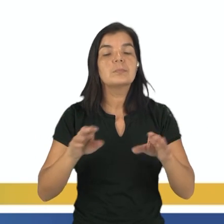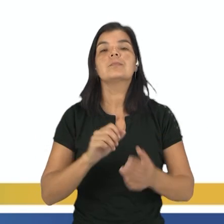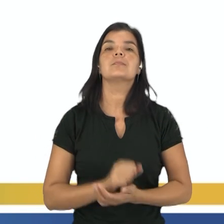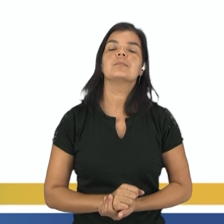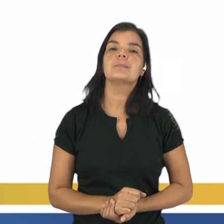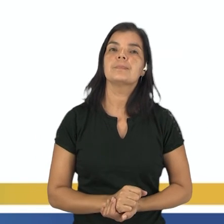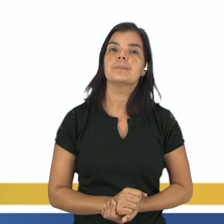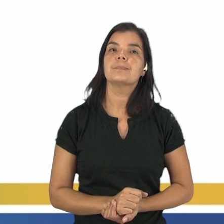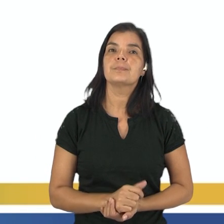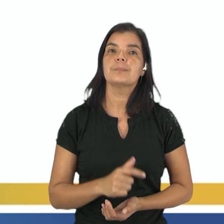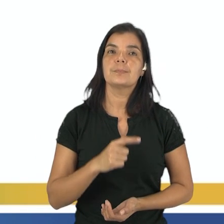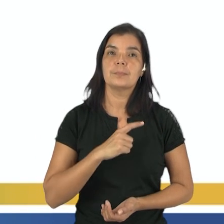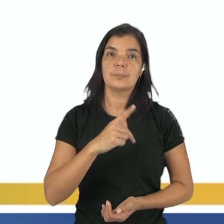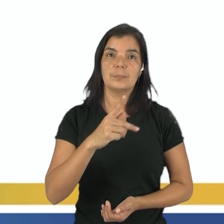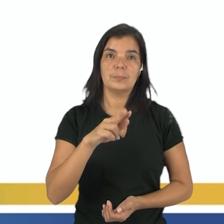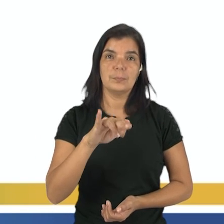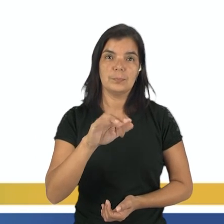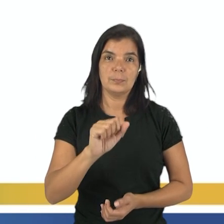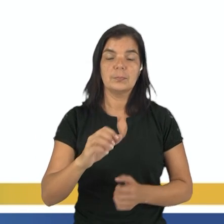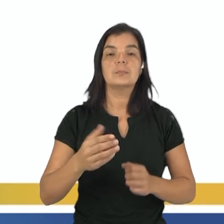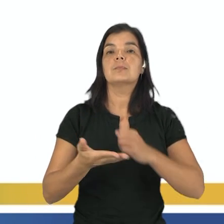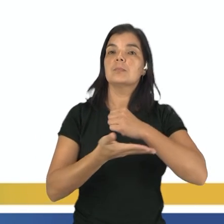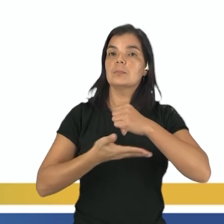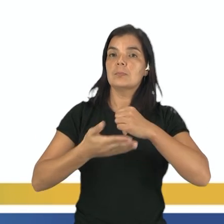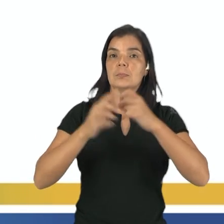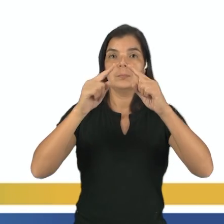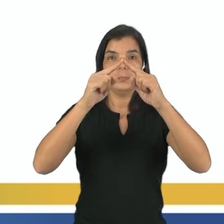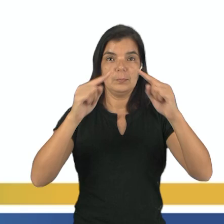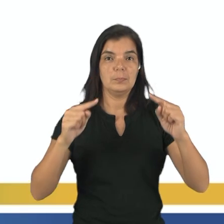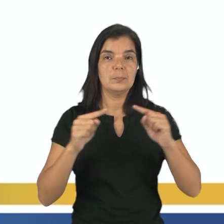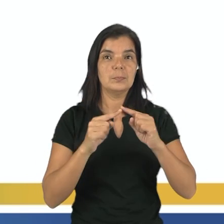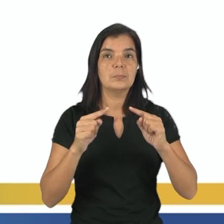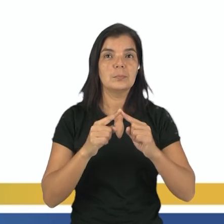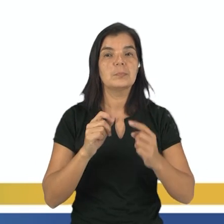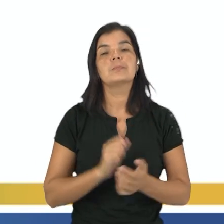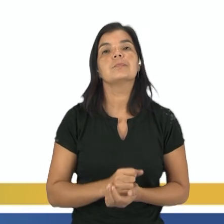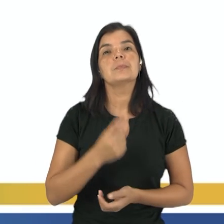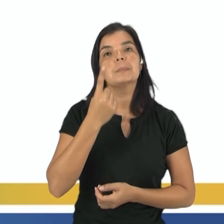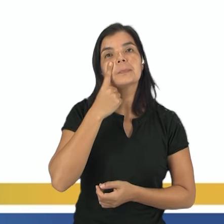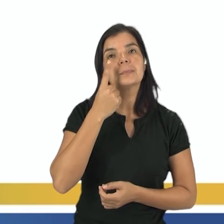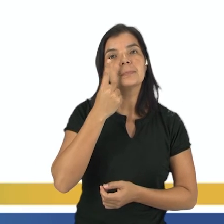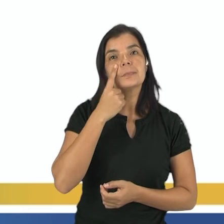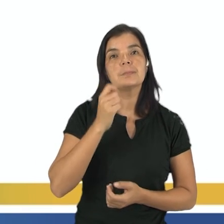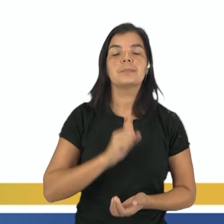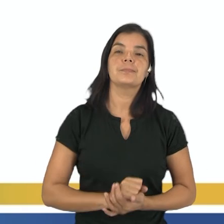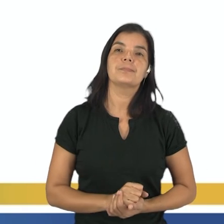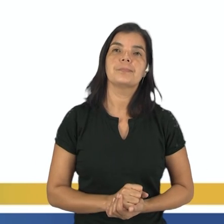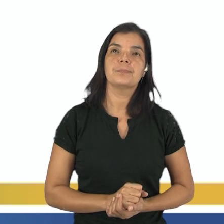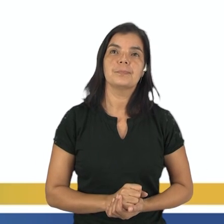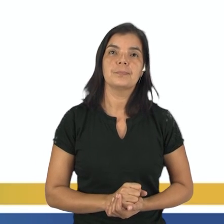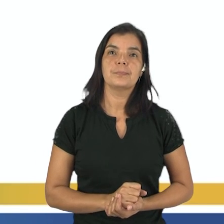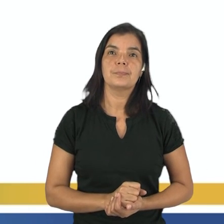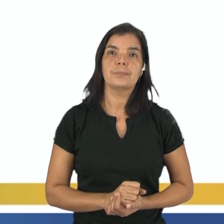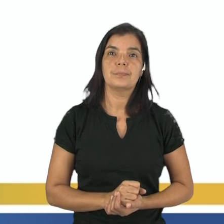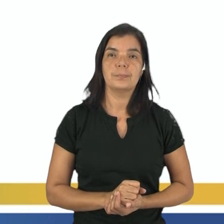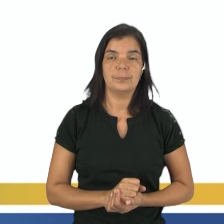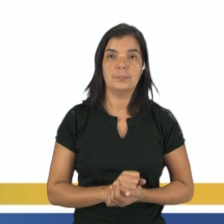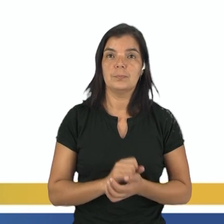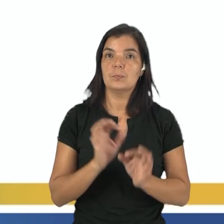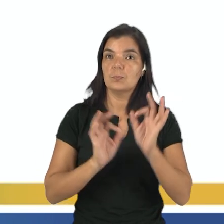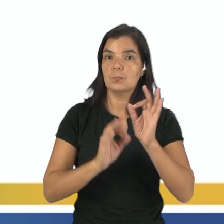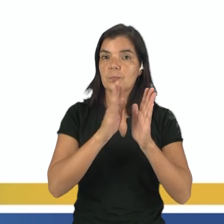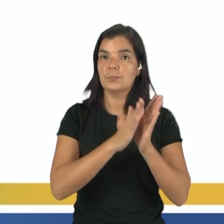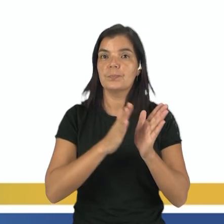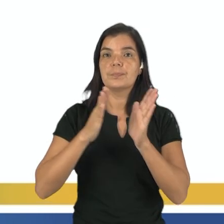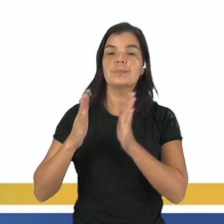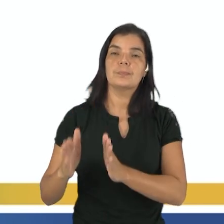né, de um prisma de base triangular. Observe aí ao lado o sólido formado, né? Ao